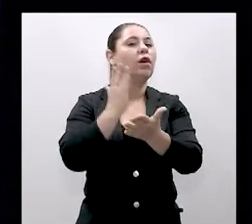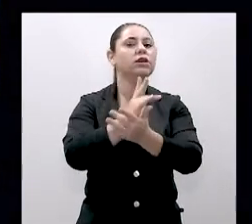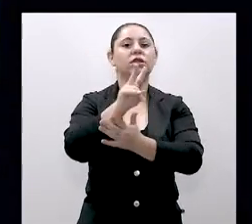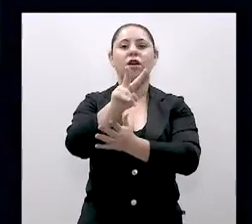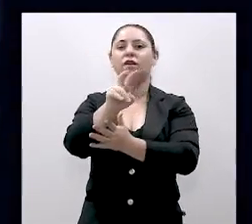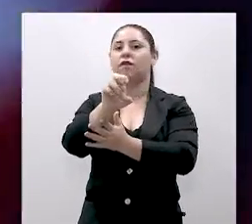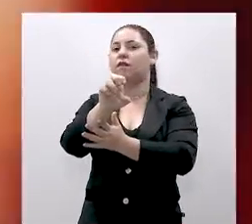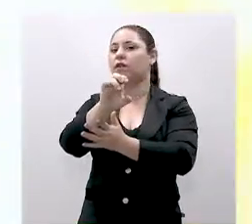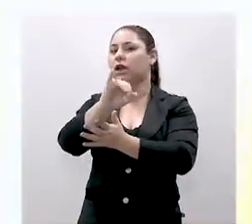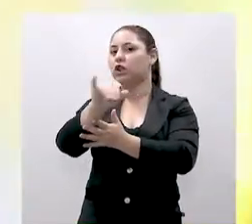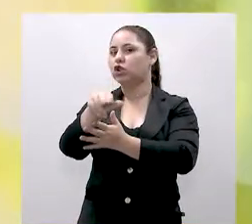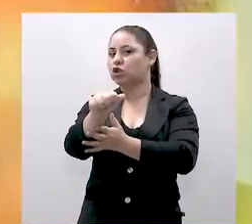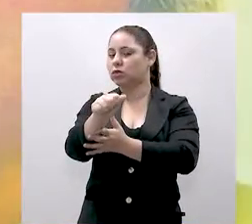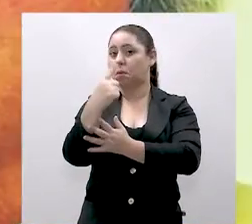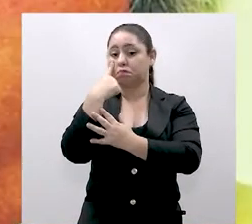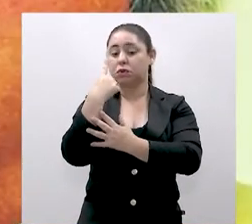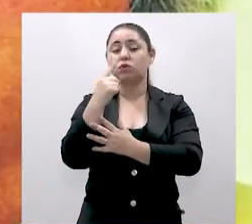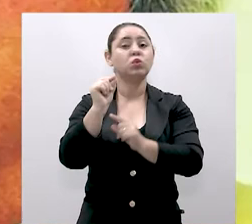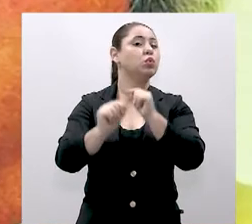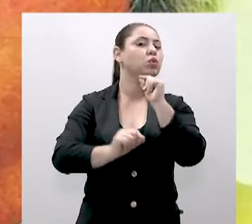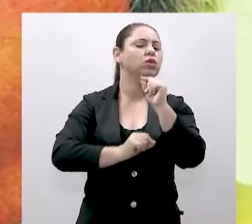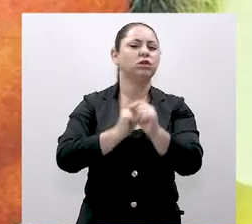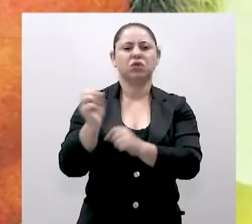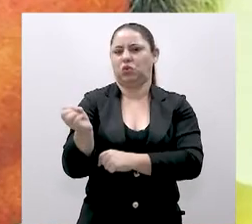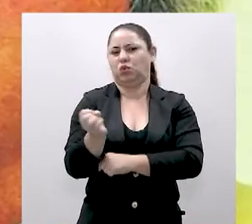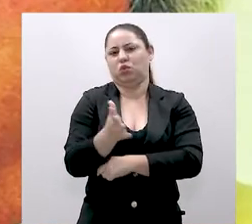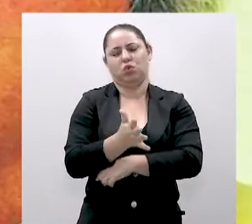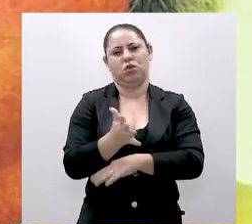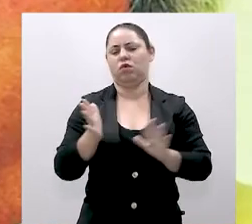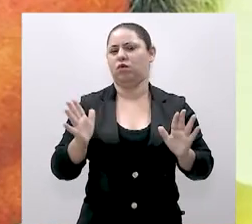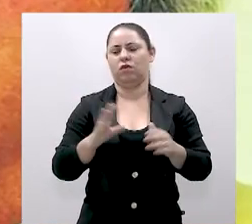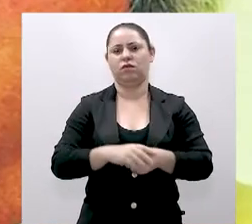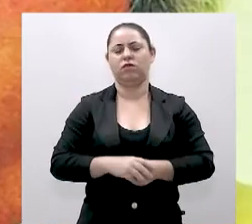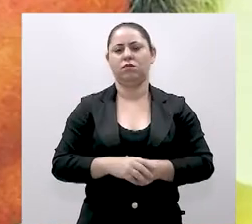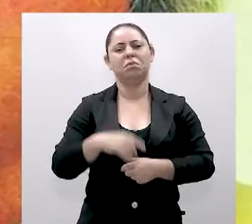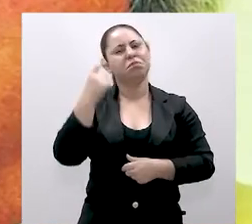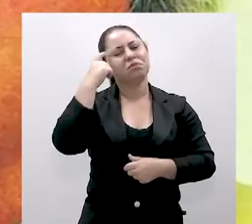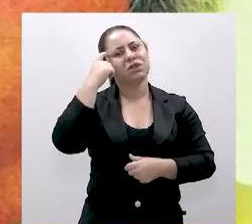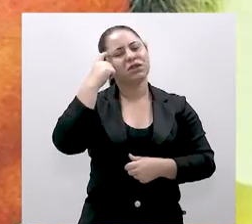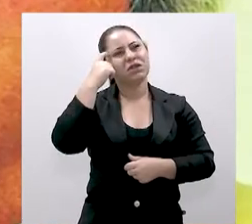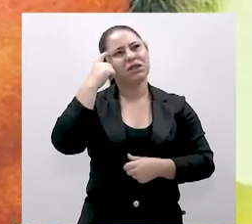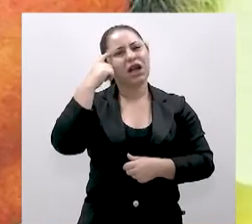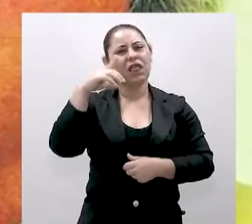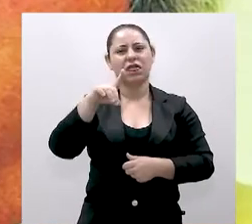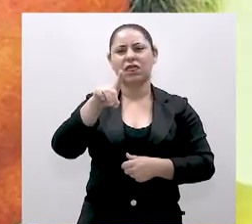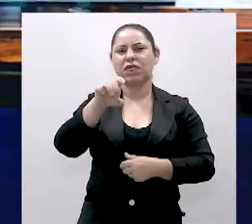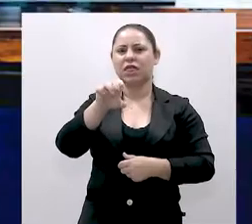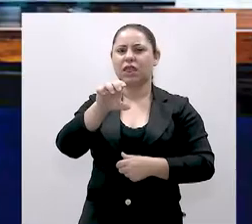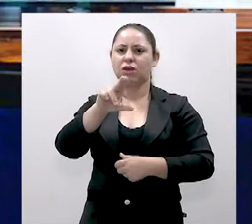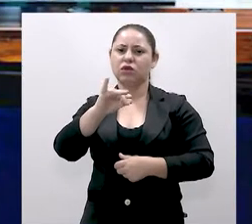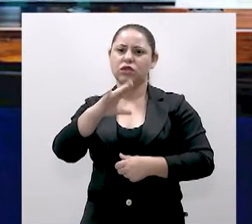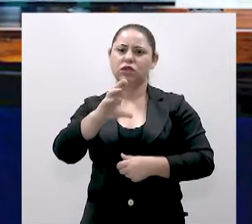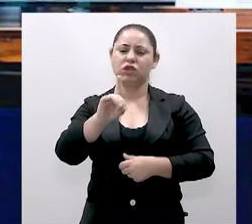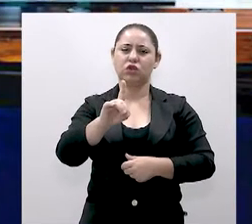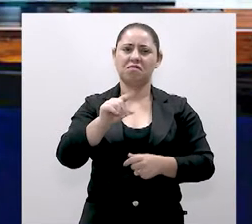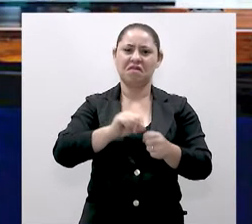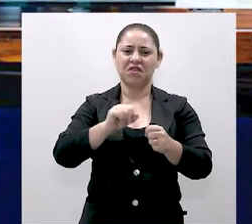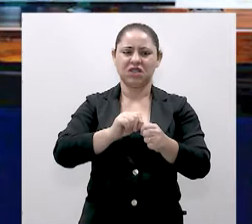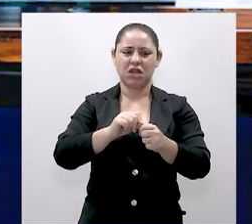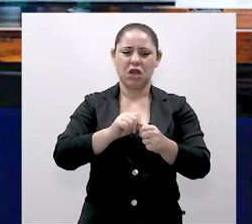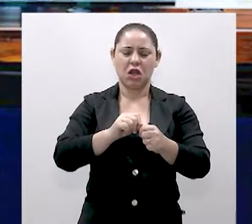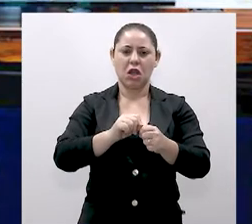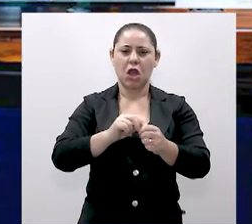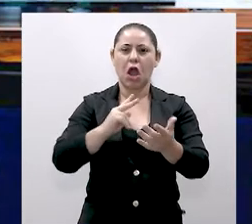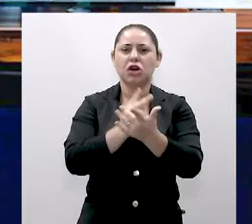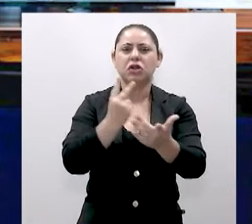Veja e na verdade como eu era um novato a turma imaginou seguinte bota o delcídio lá que ele vai fazer tanto